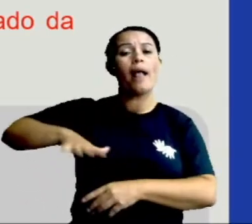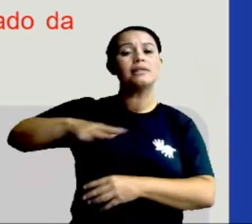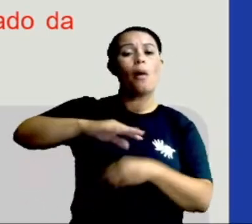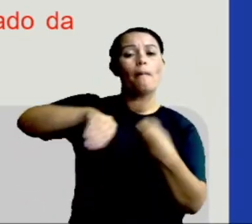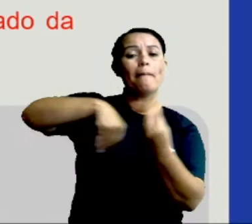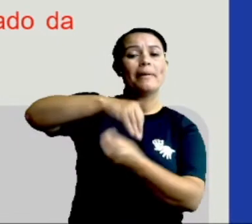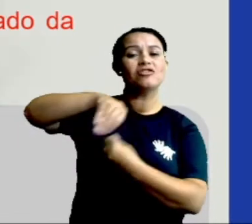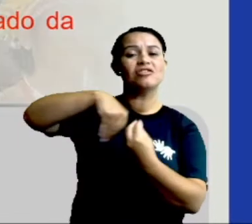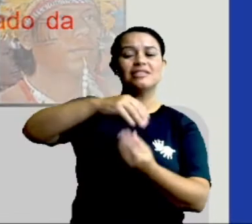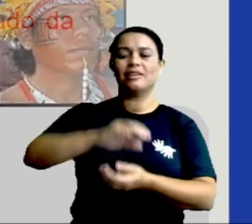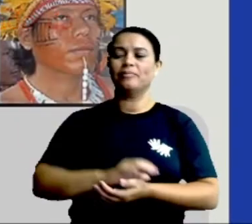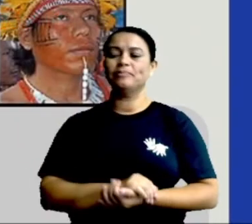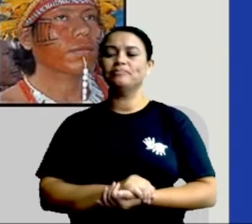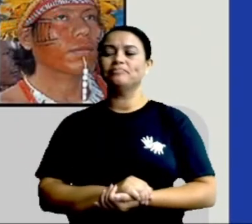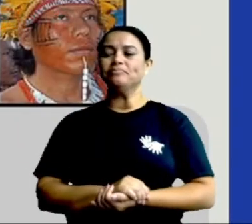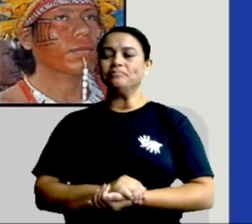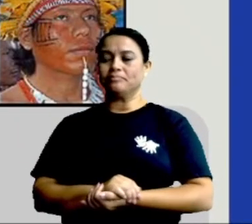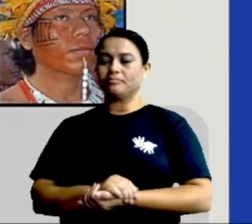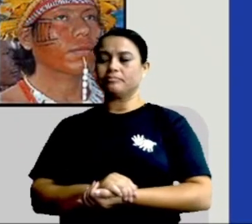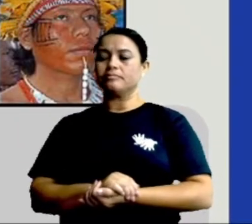mestiça.